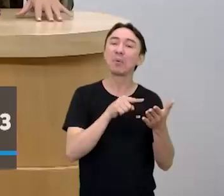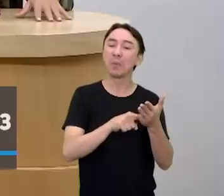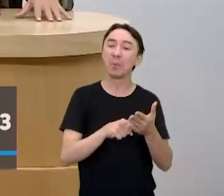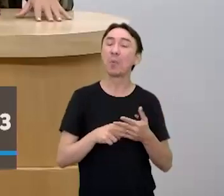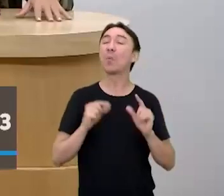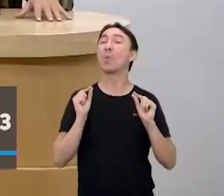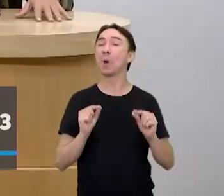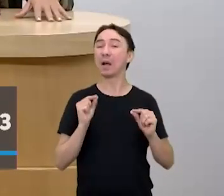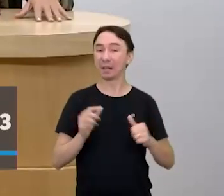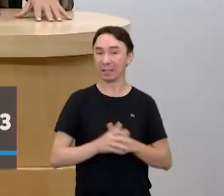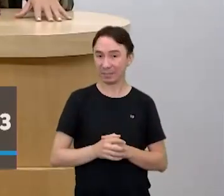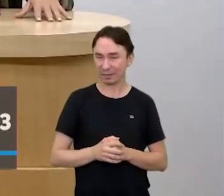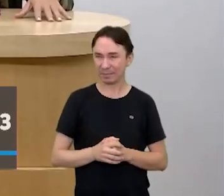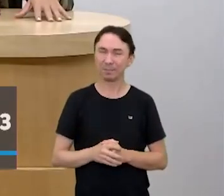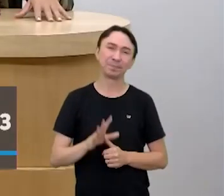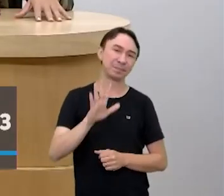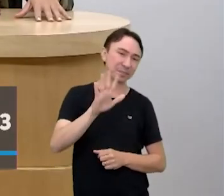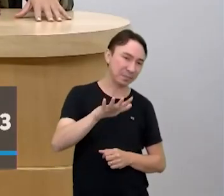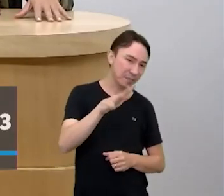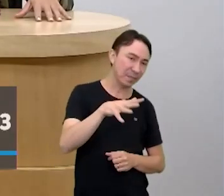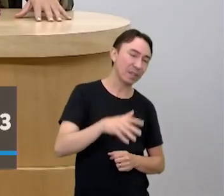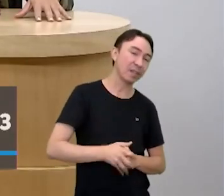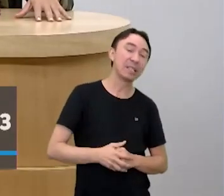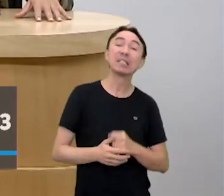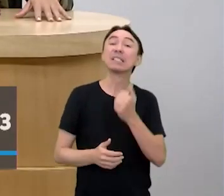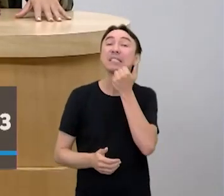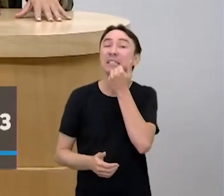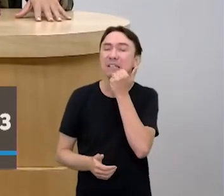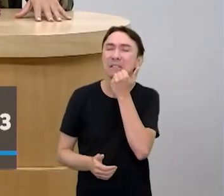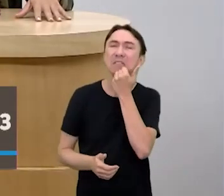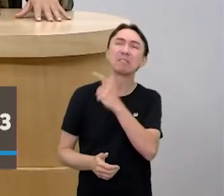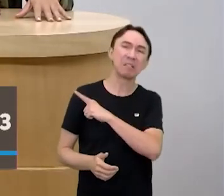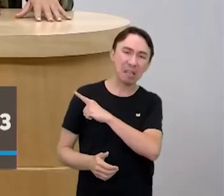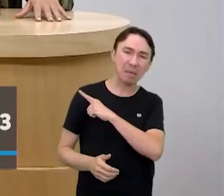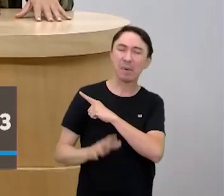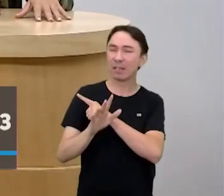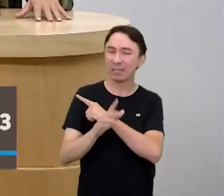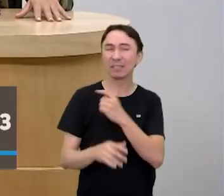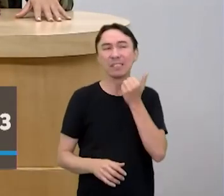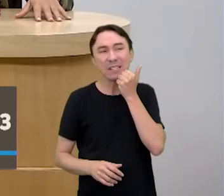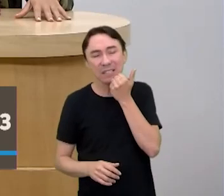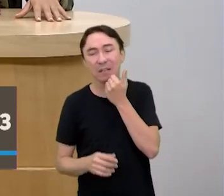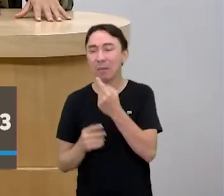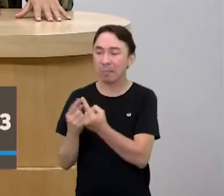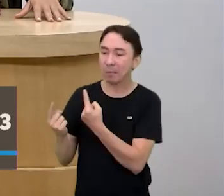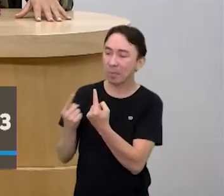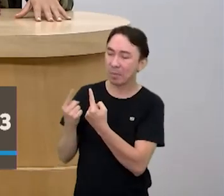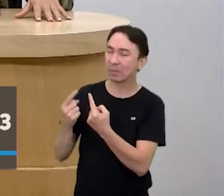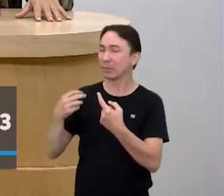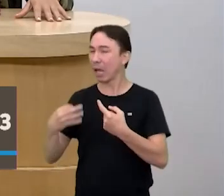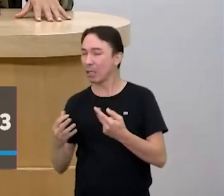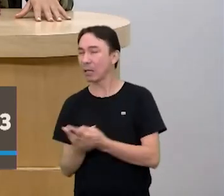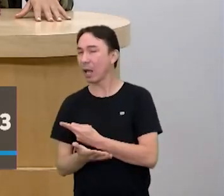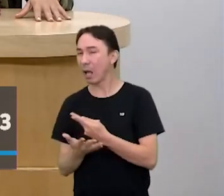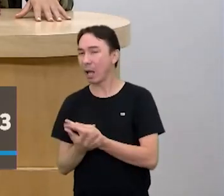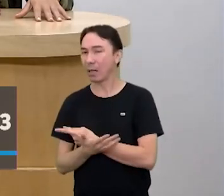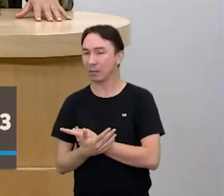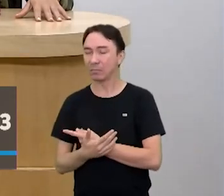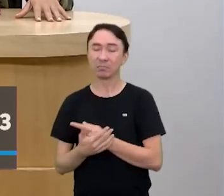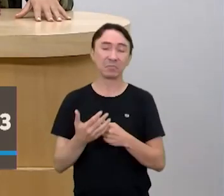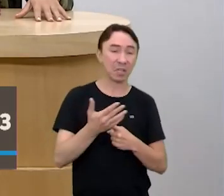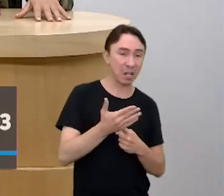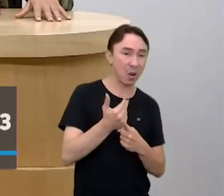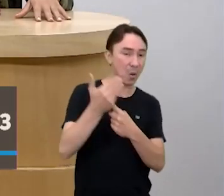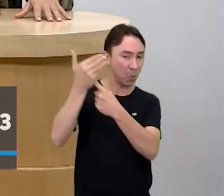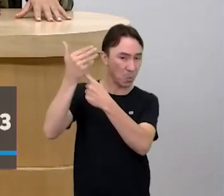você colocar, tem ciência, mas como é que a ciência é discutida? Colocar tecnologia, mas que tecnologia? É você falar que uma determinada